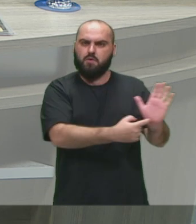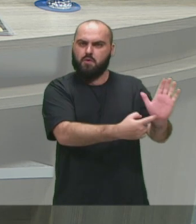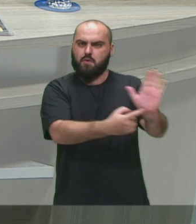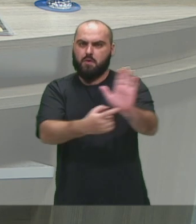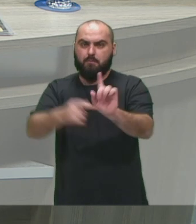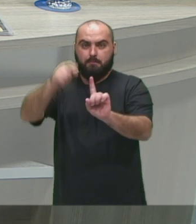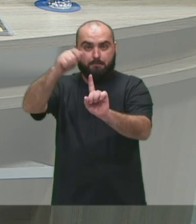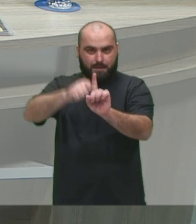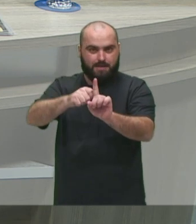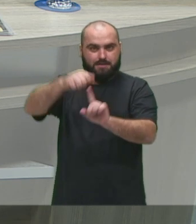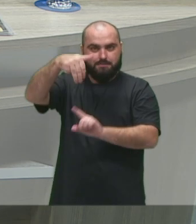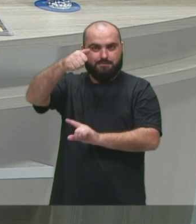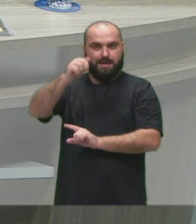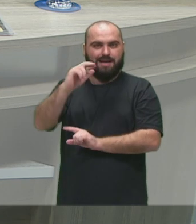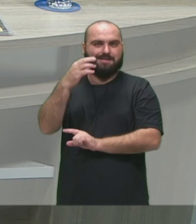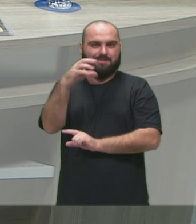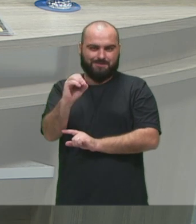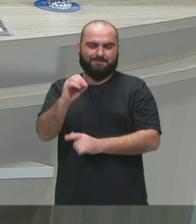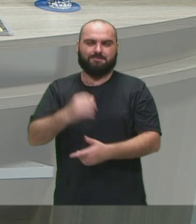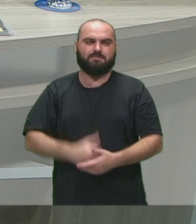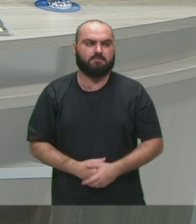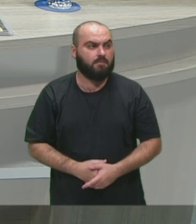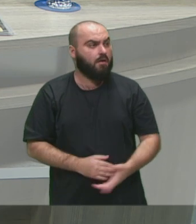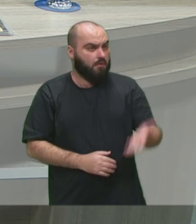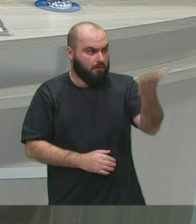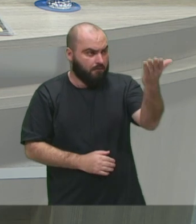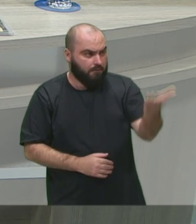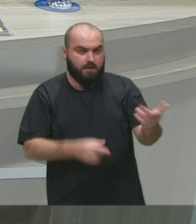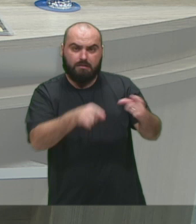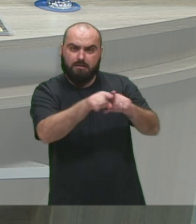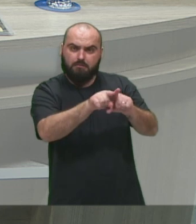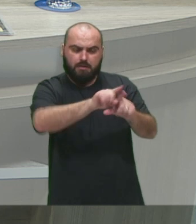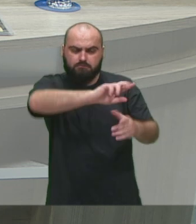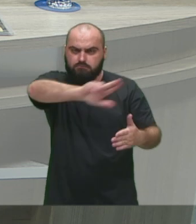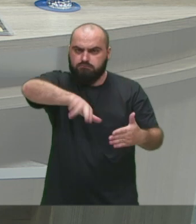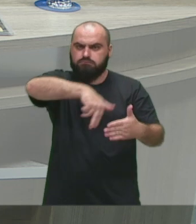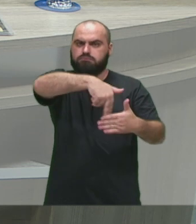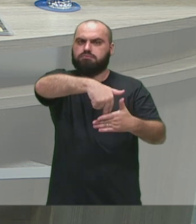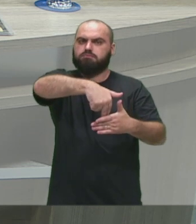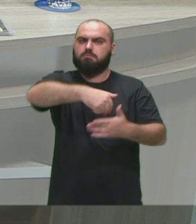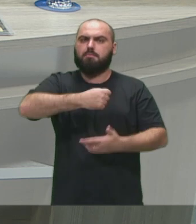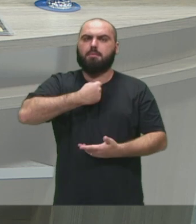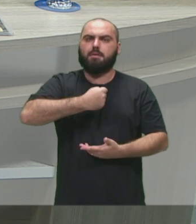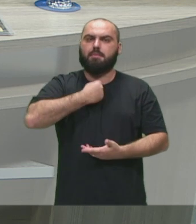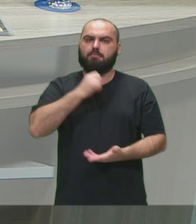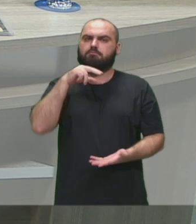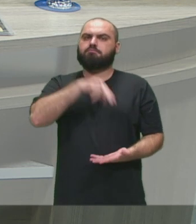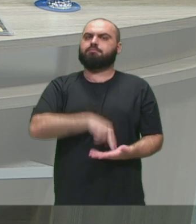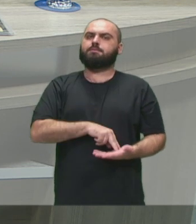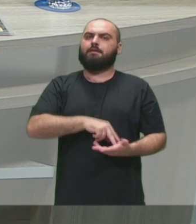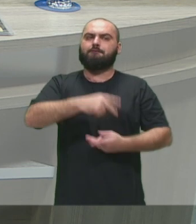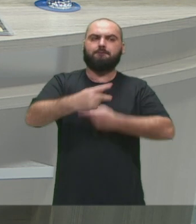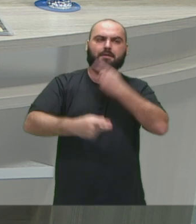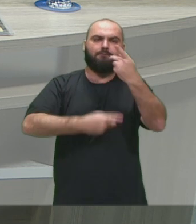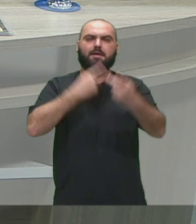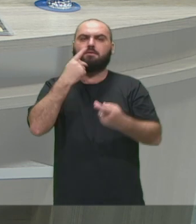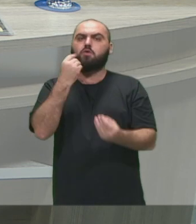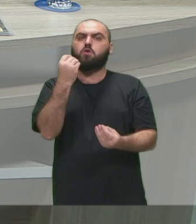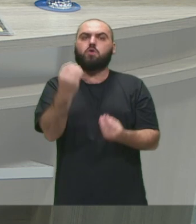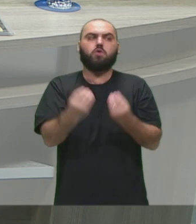mês. E você também usou a tribuna para falar sobre isso, sobre como foi